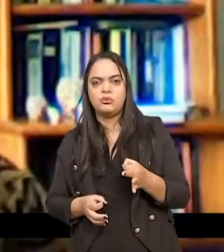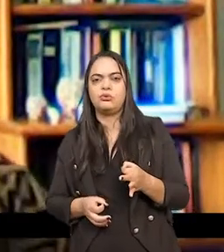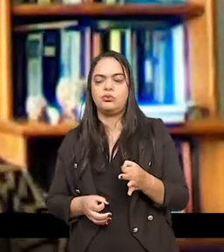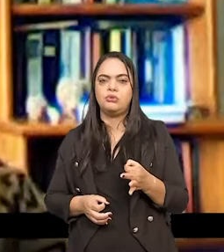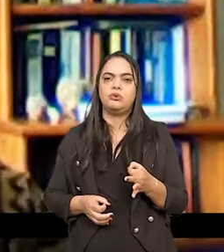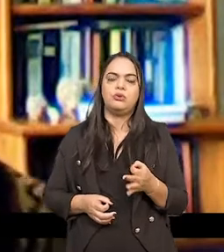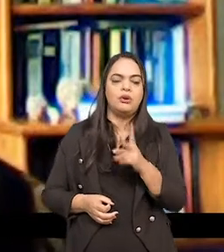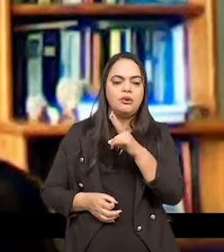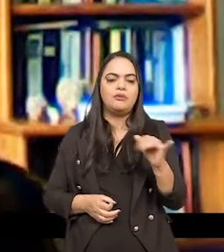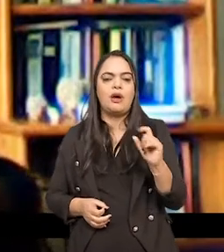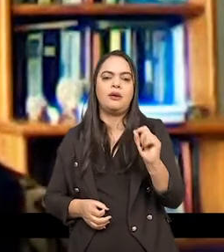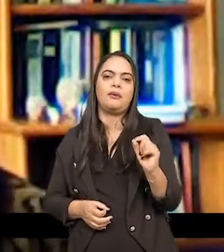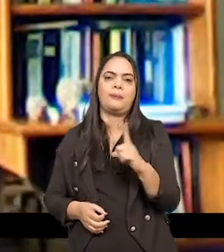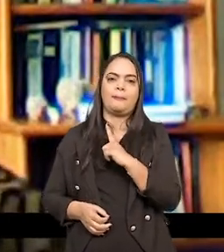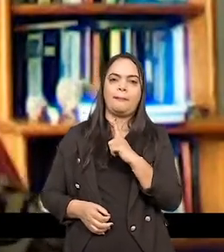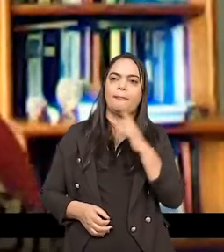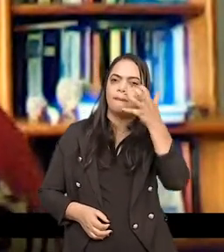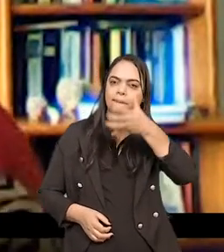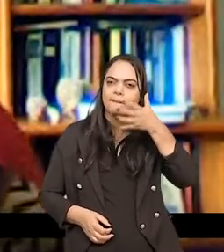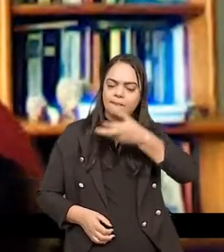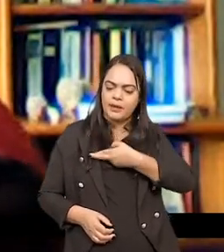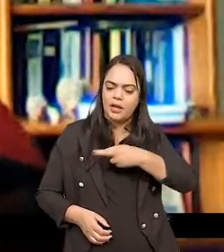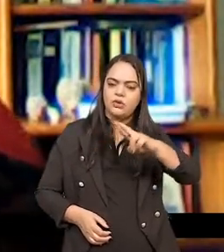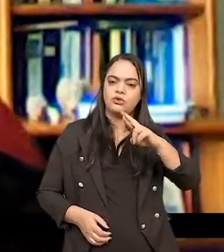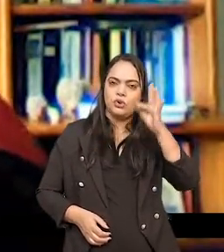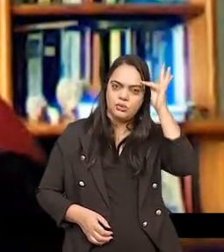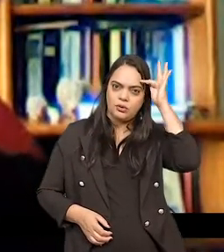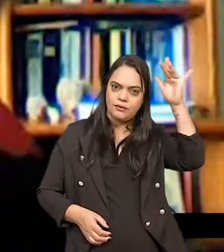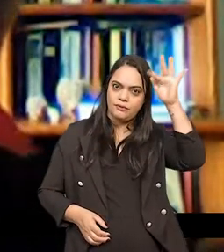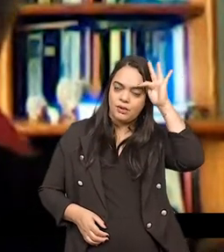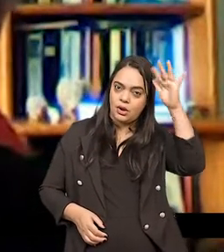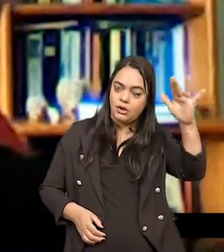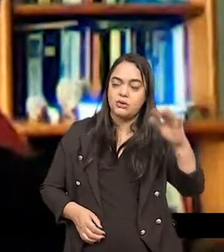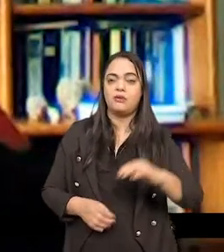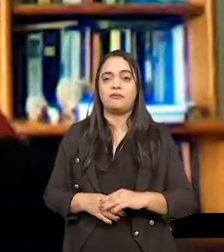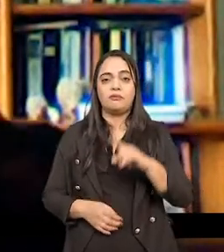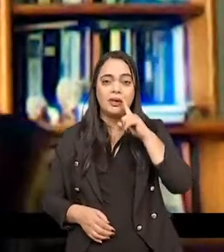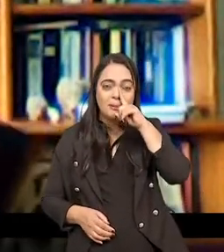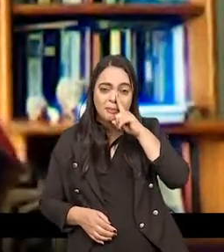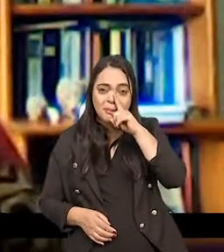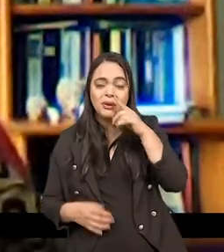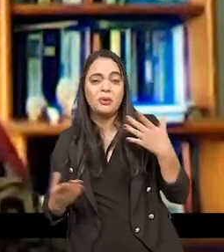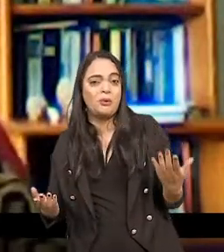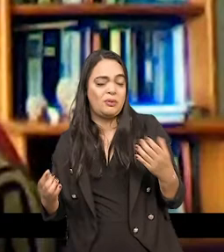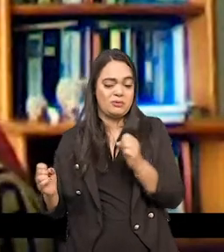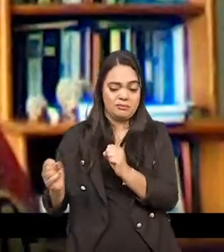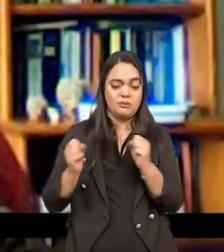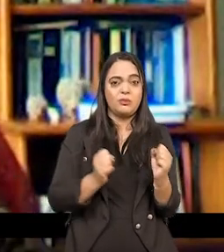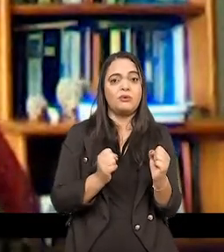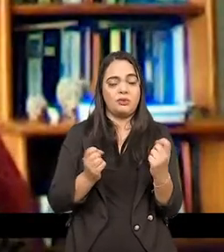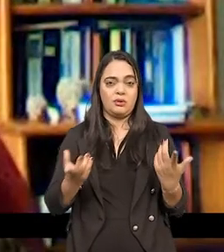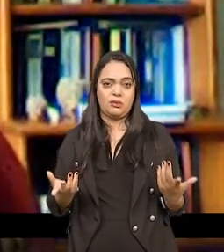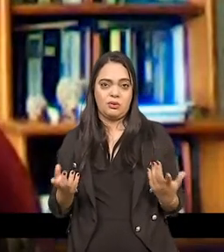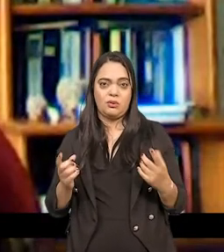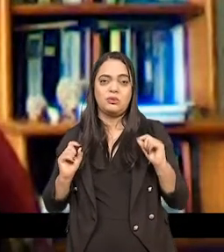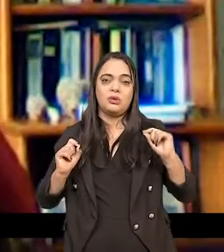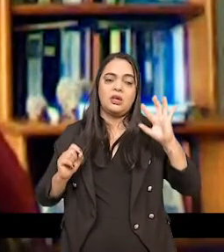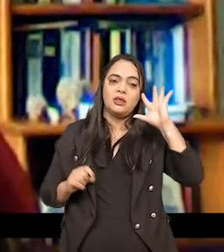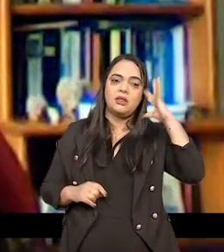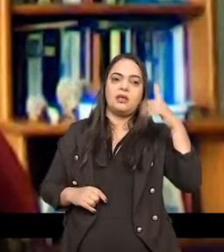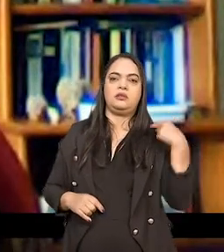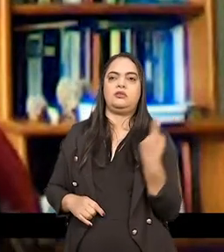discurso religioso, no discurso filosófico, no discurso médico e tal, mas ele é muito perigoso, muito poderoso, porque decide a nossa